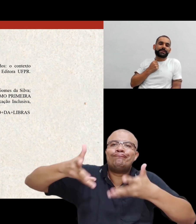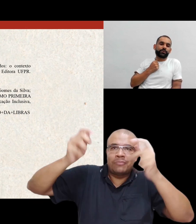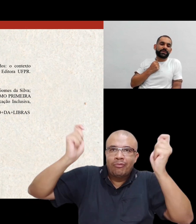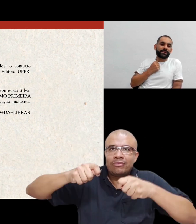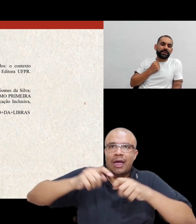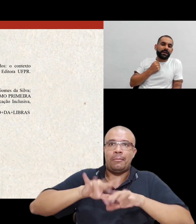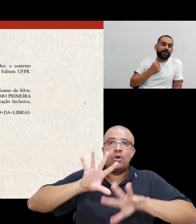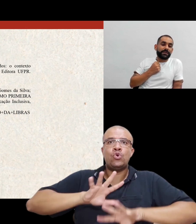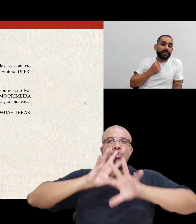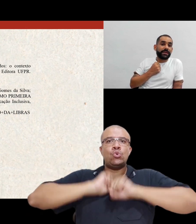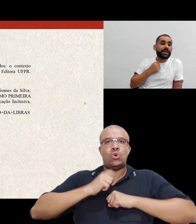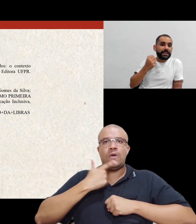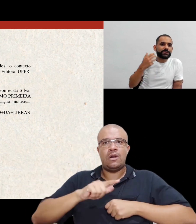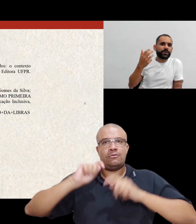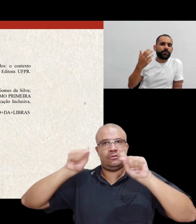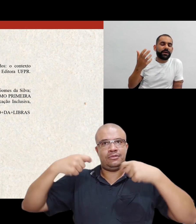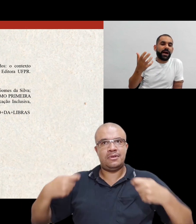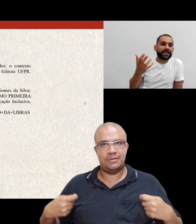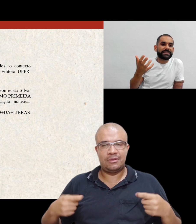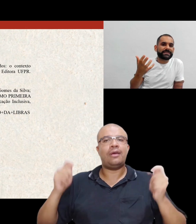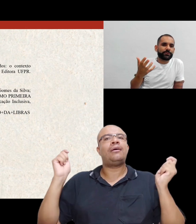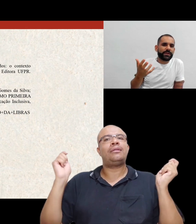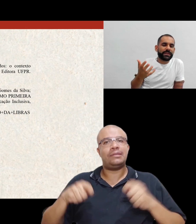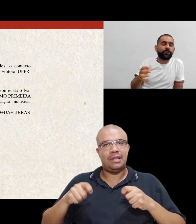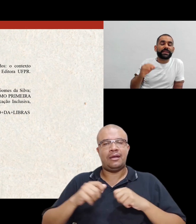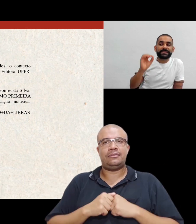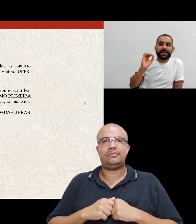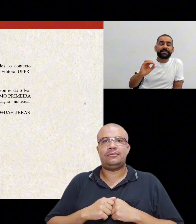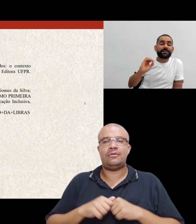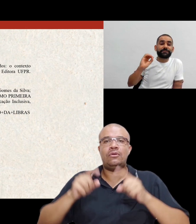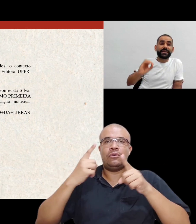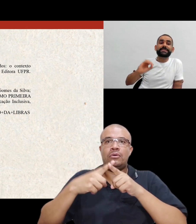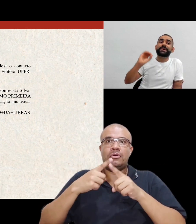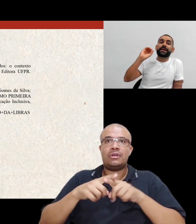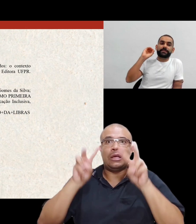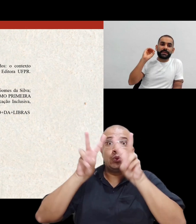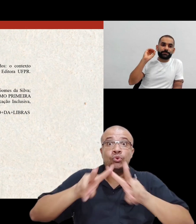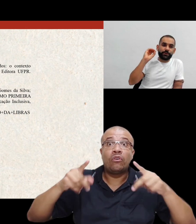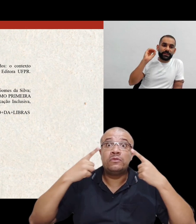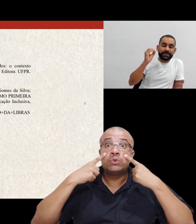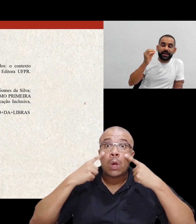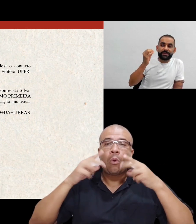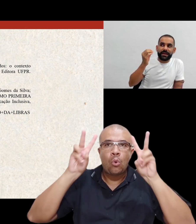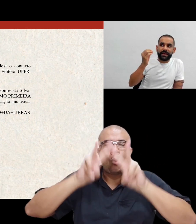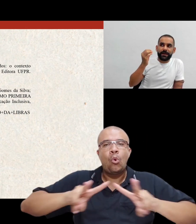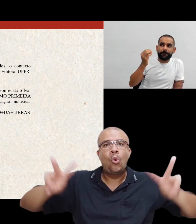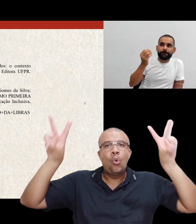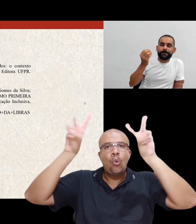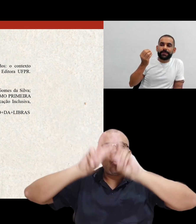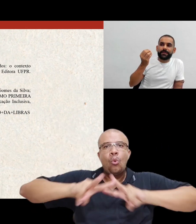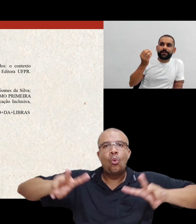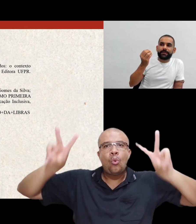adquirir a língua. E isso é a aquisição da língua, ela se dá através